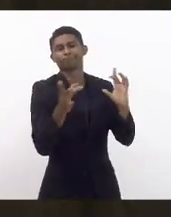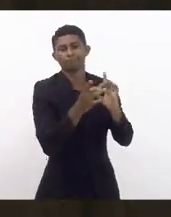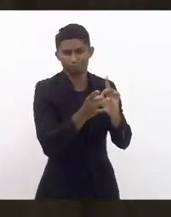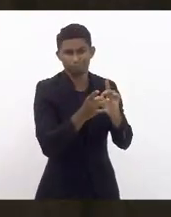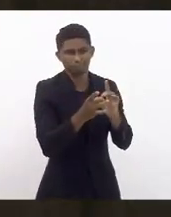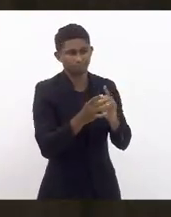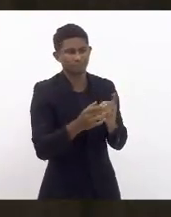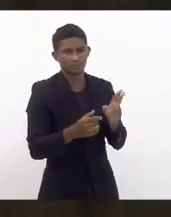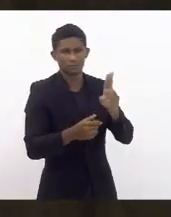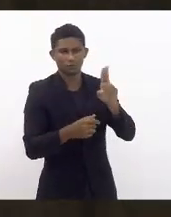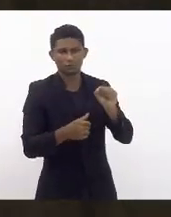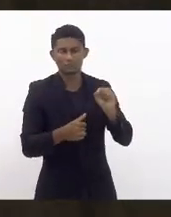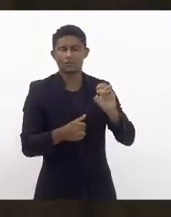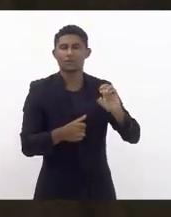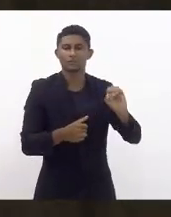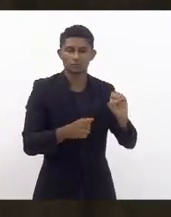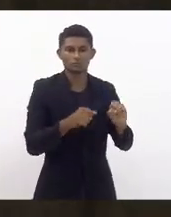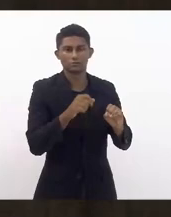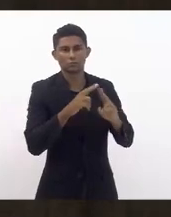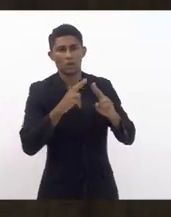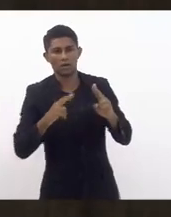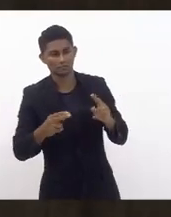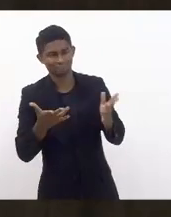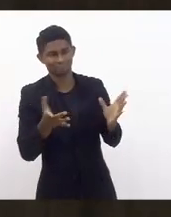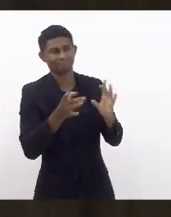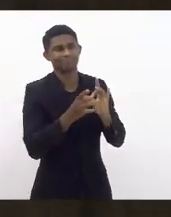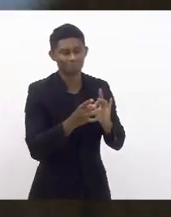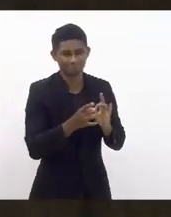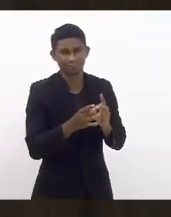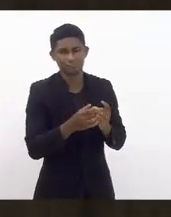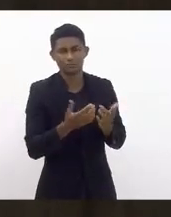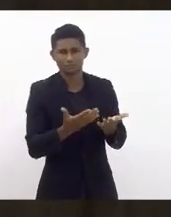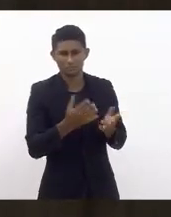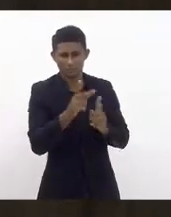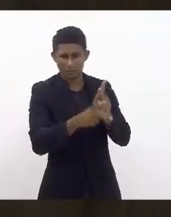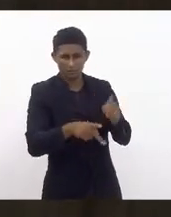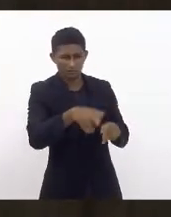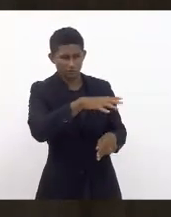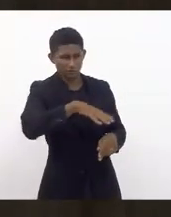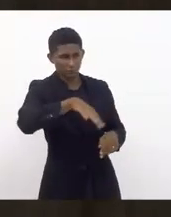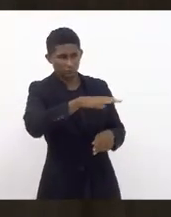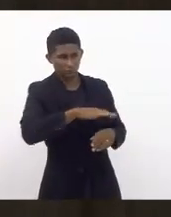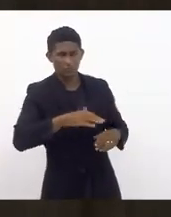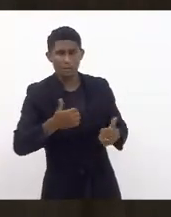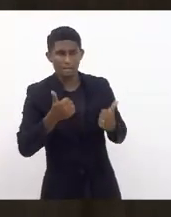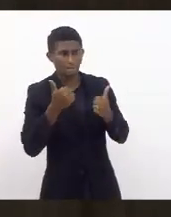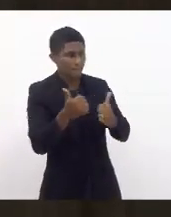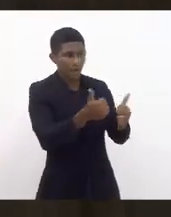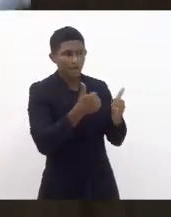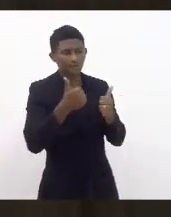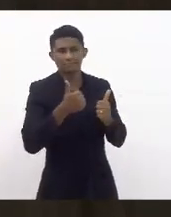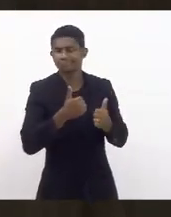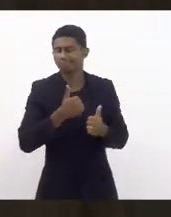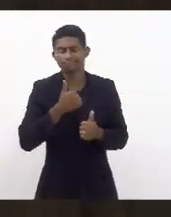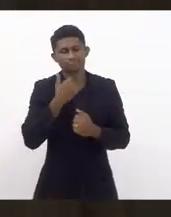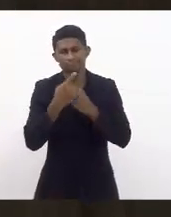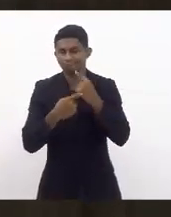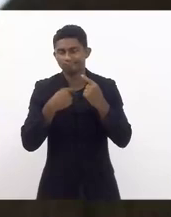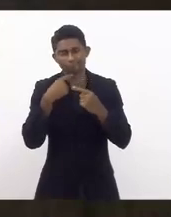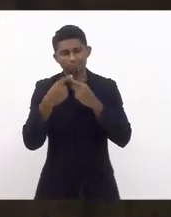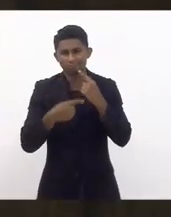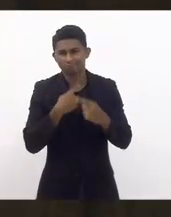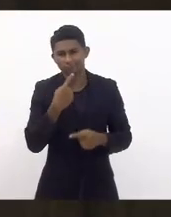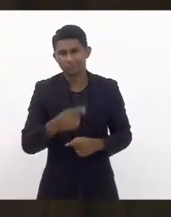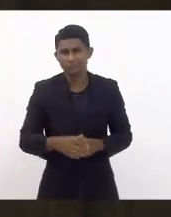UESO pela UERJ não beneficia em nada a população da região da Zona Oeste. Pelo contrário,